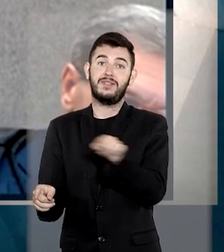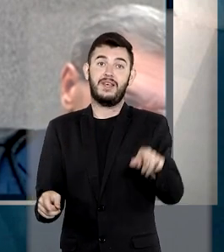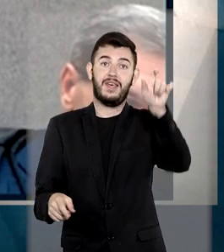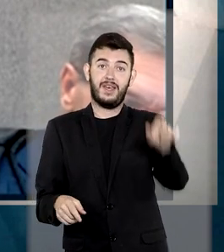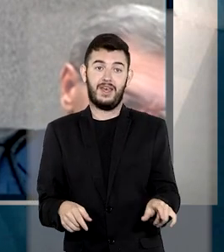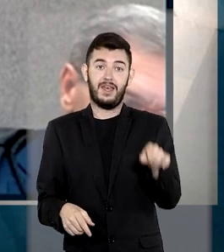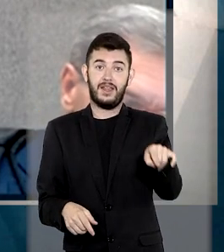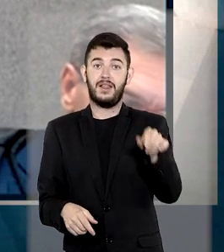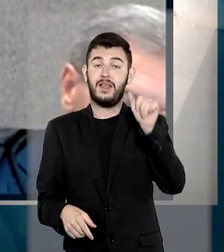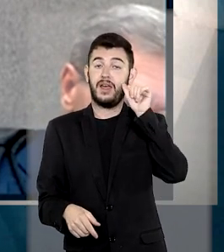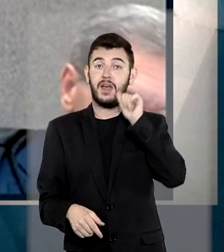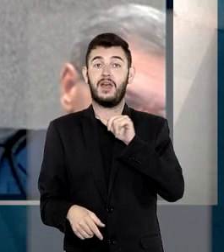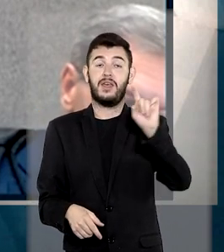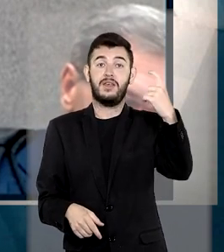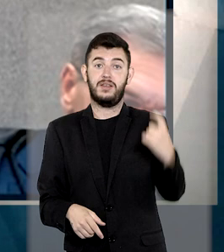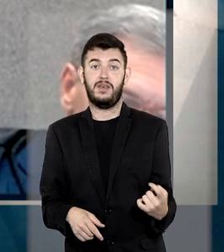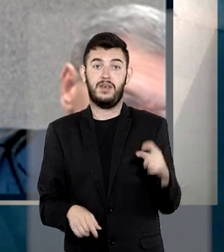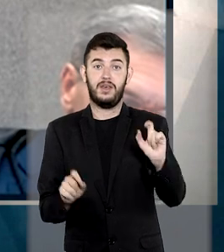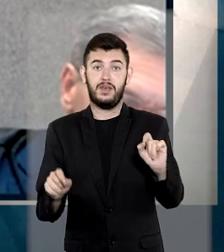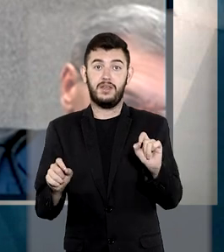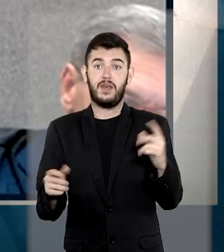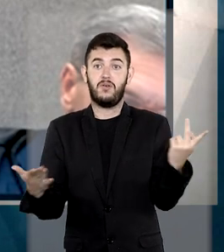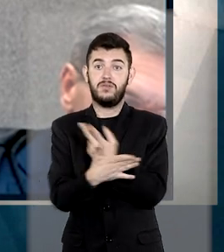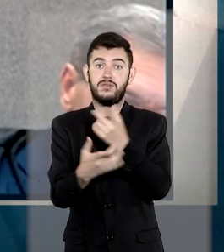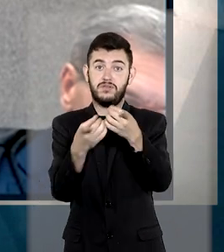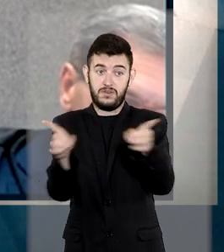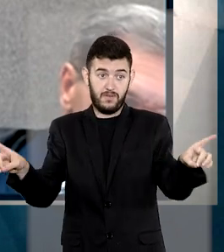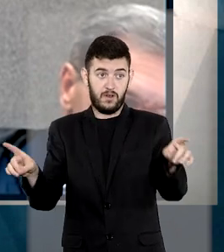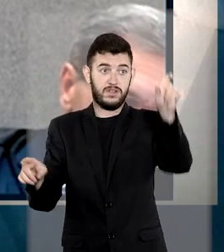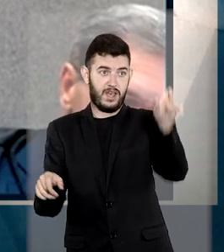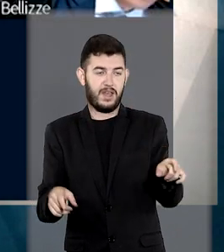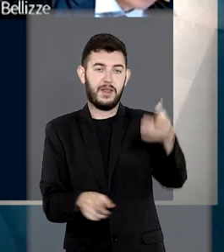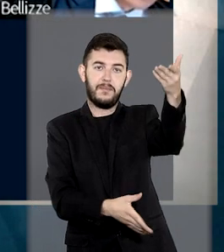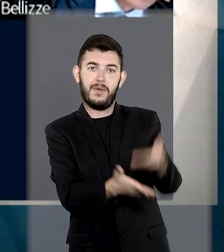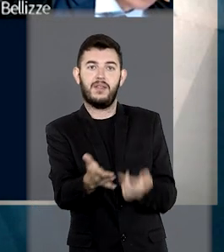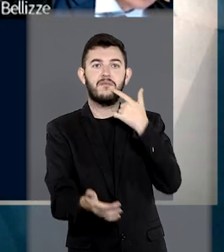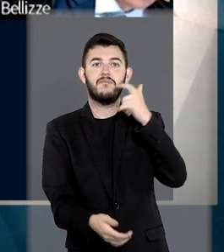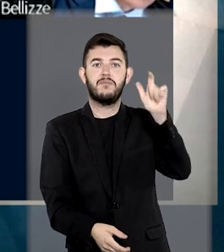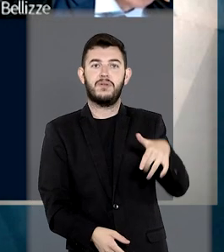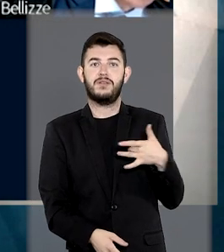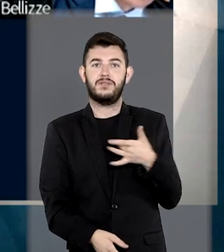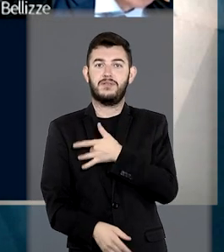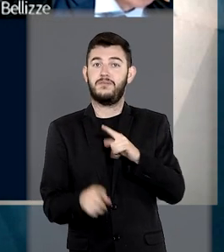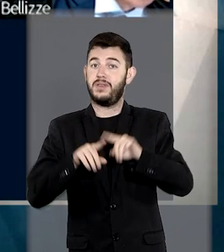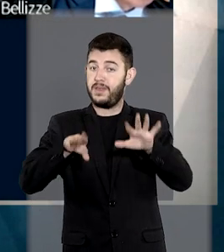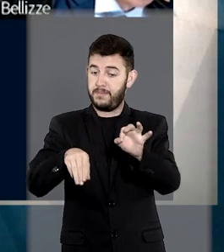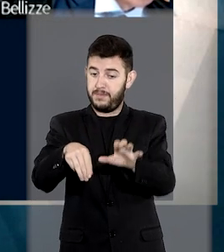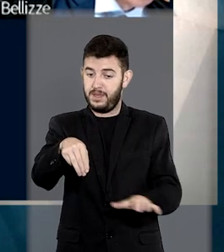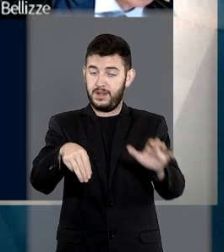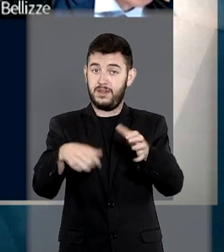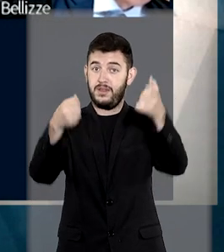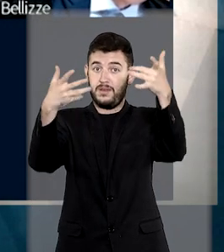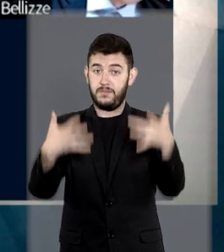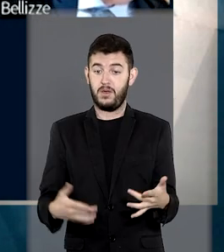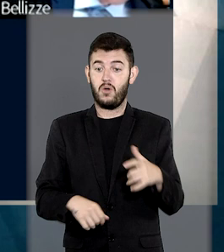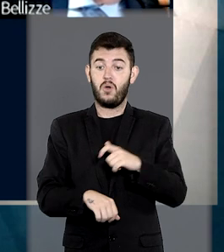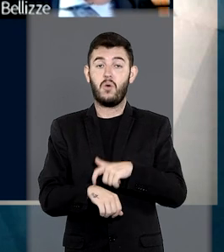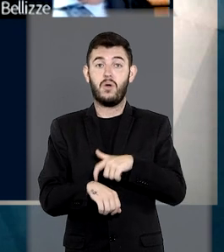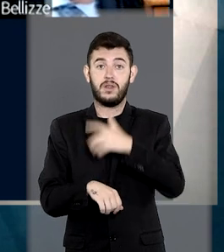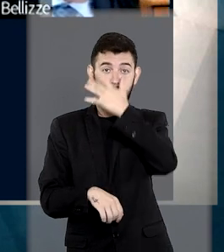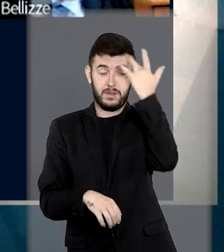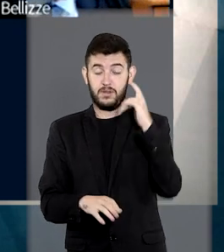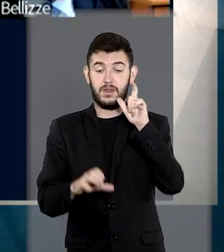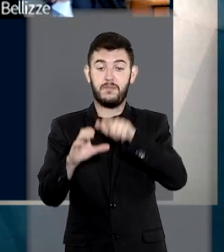pela beneficiária de sua condição de dependente devido ao divórcio. A ministra salientou ainda que quando o dependente